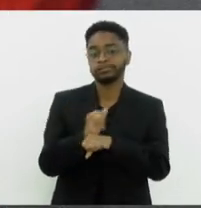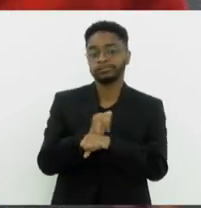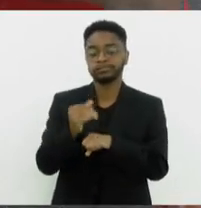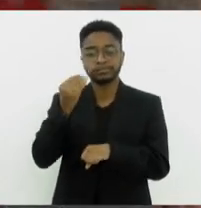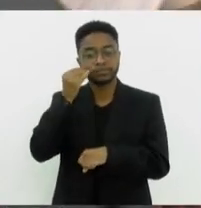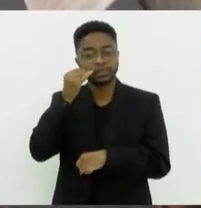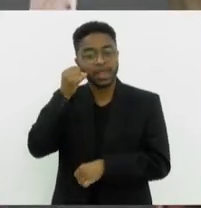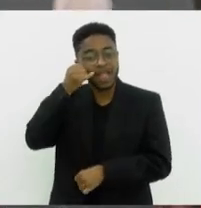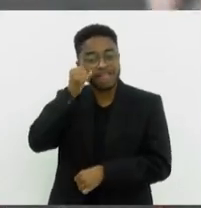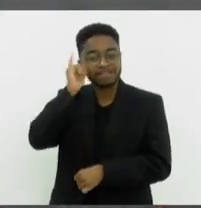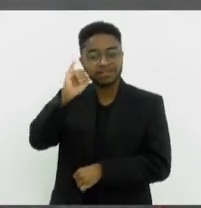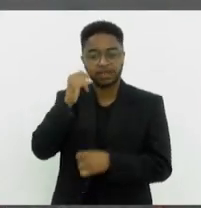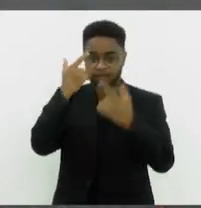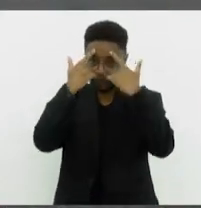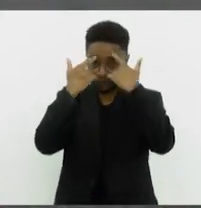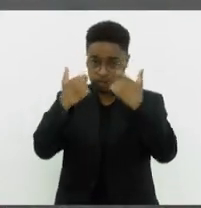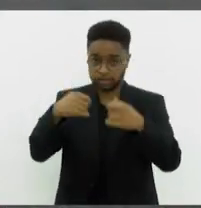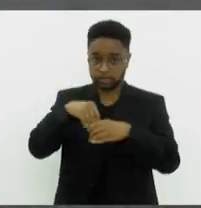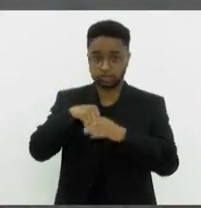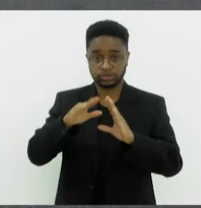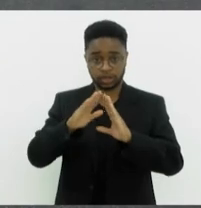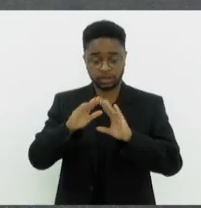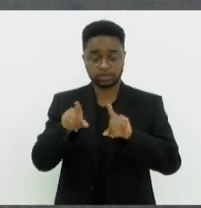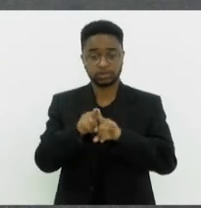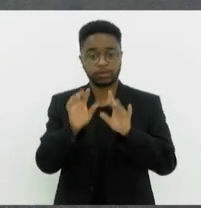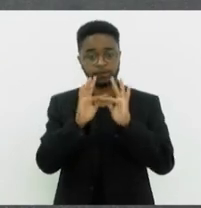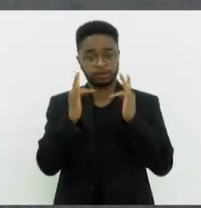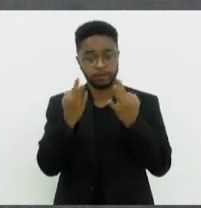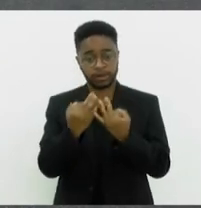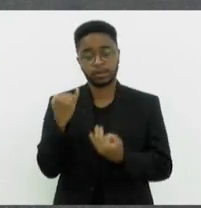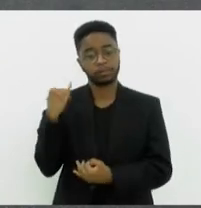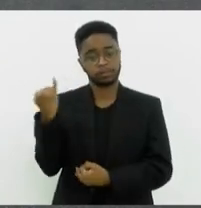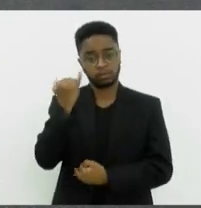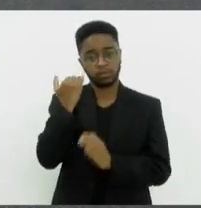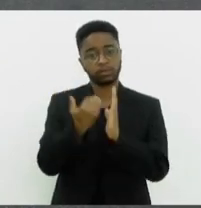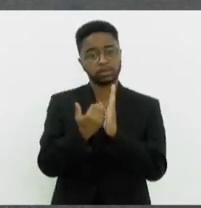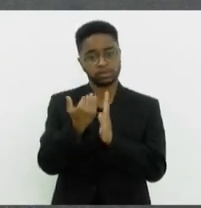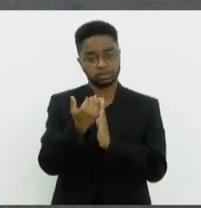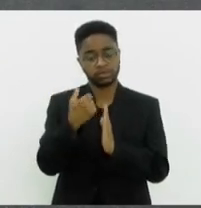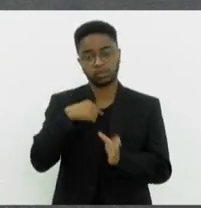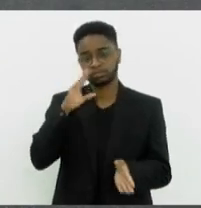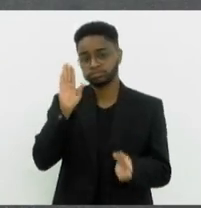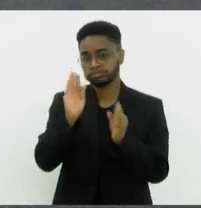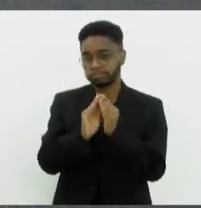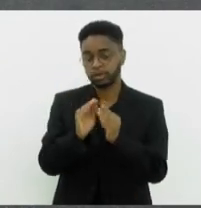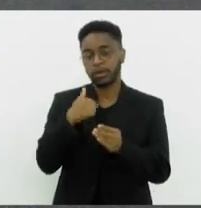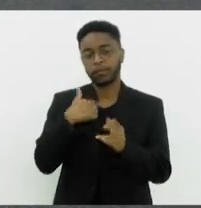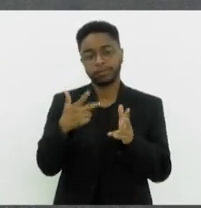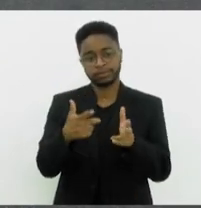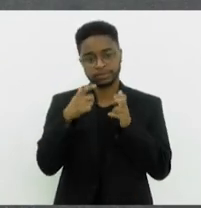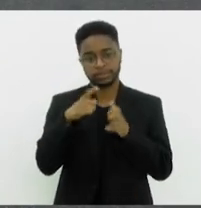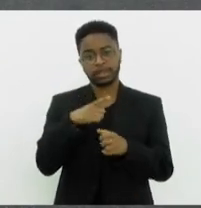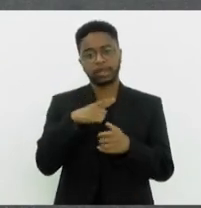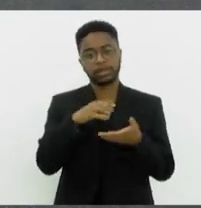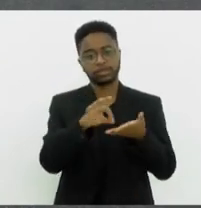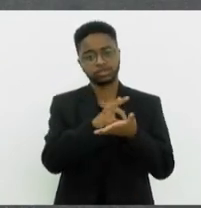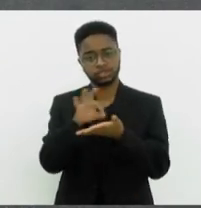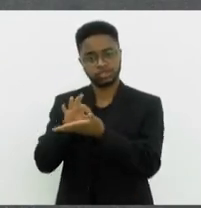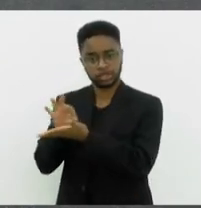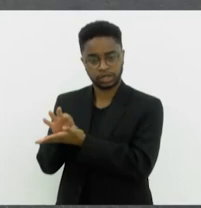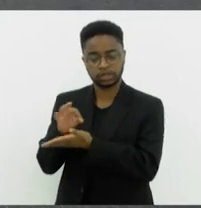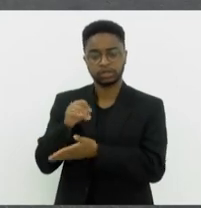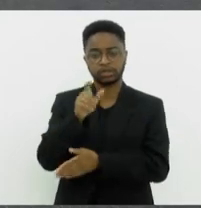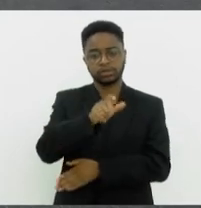e familiar é muito importante. Eu só concluo, vejo aqui inscritas deputada Marta Rocha, deputada